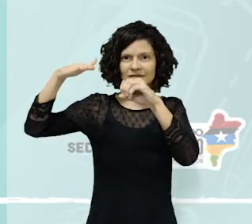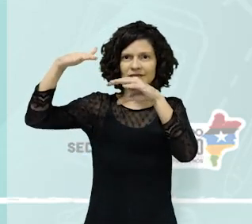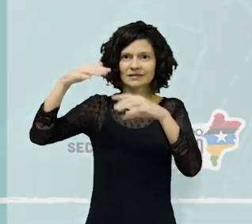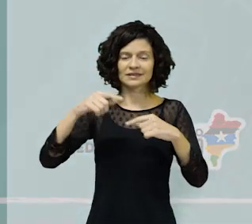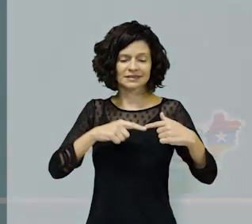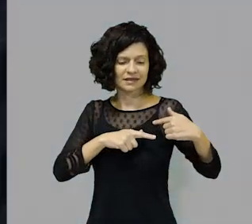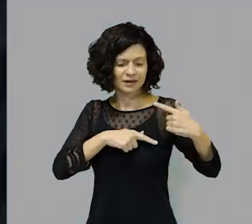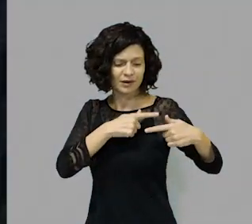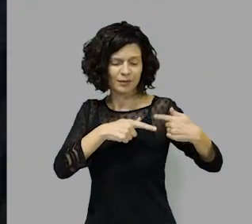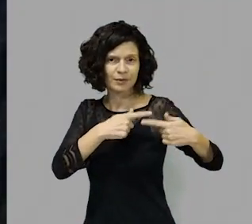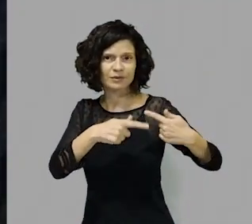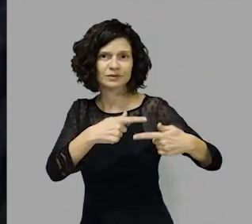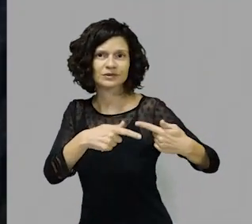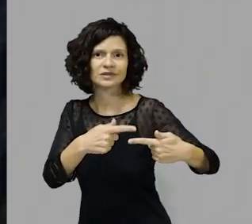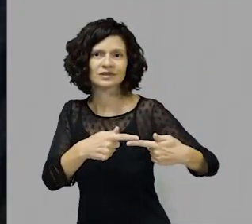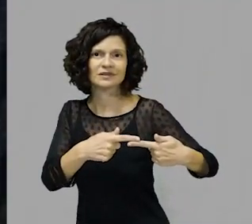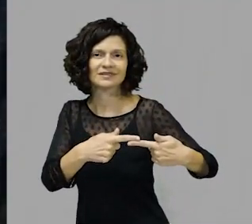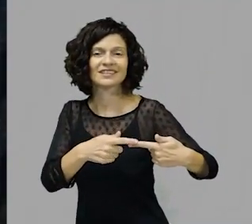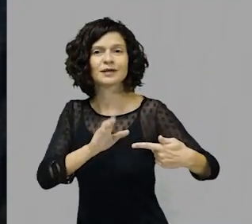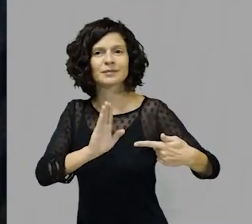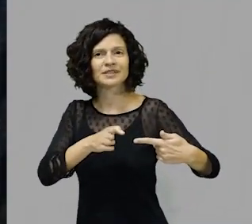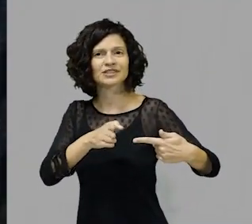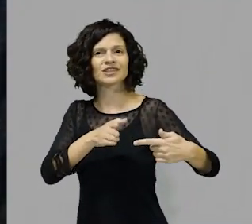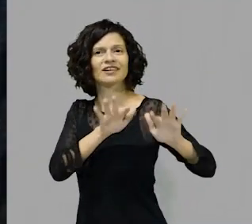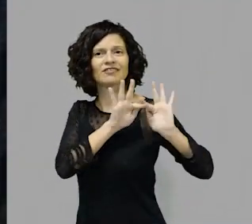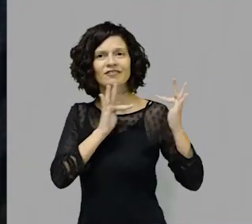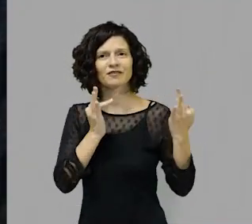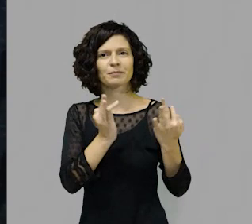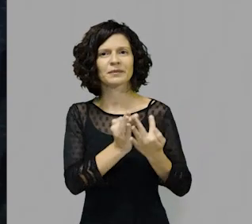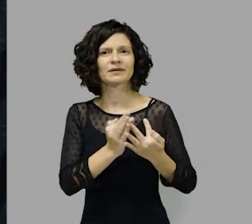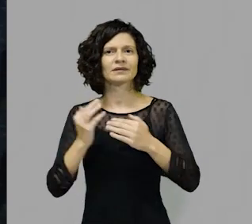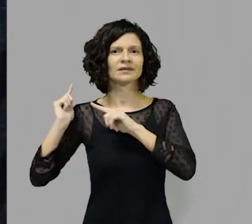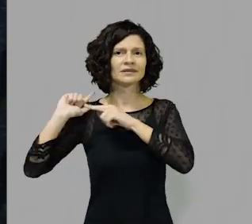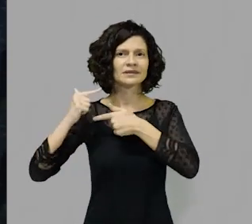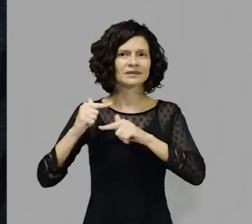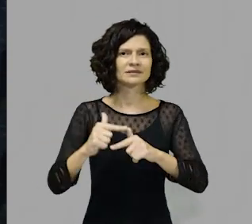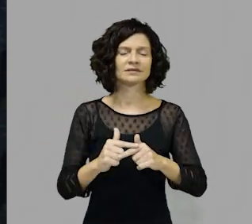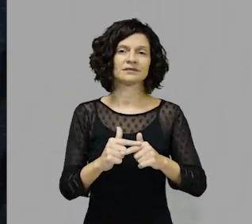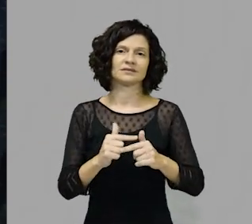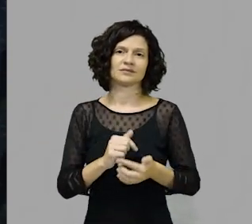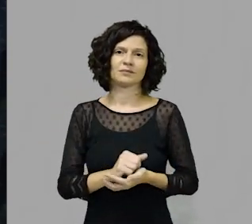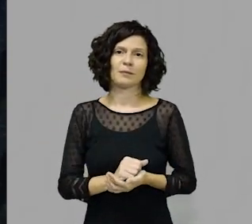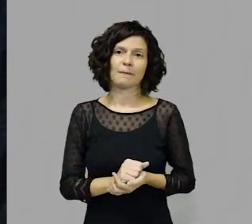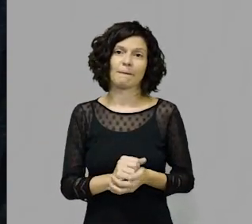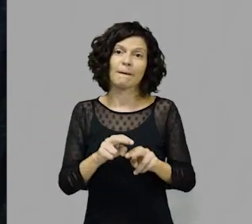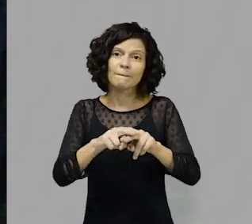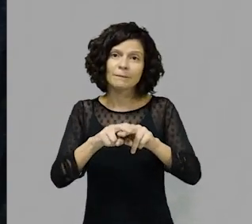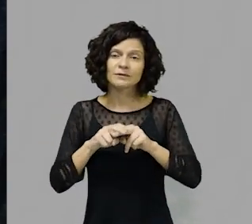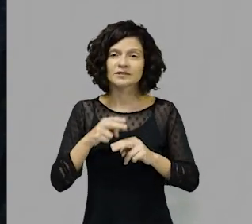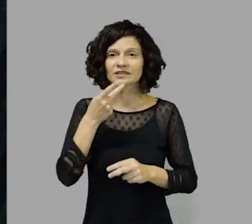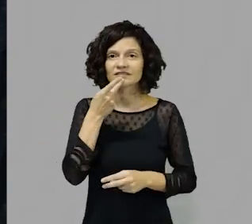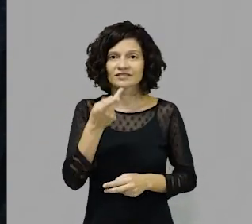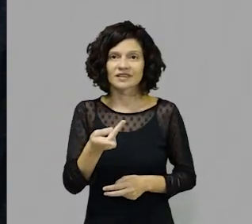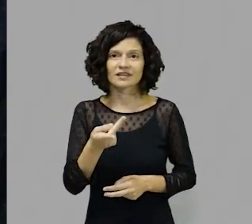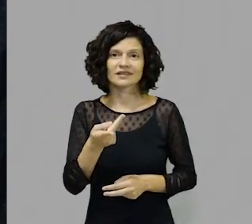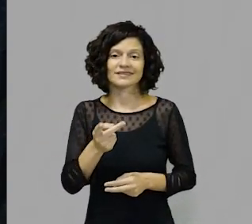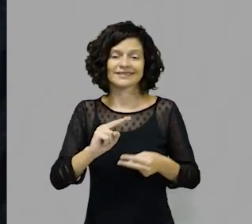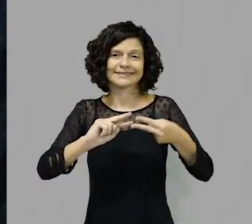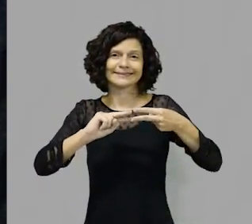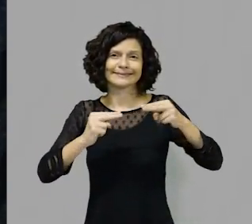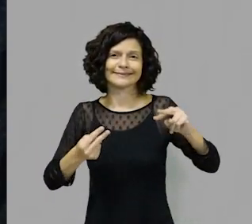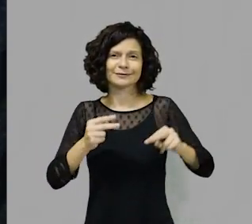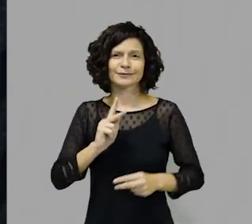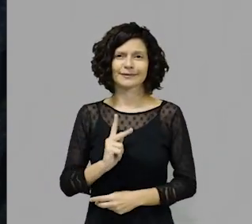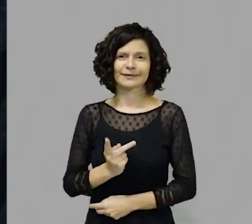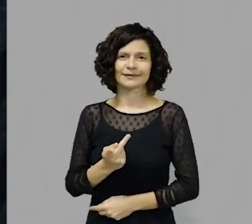de pobreza que já vinha dos seus pais. Por isso que a gente falou que passa a ser uma coisa hereditária. A pessoa